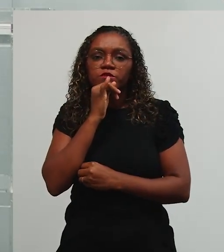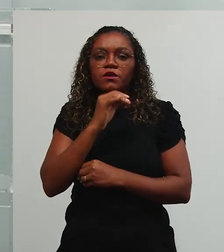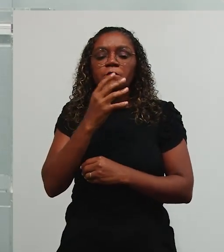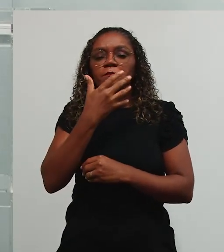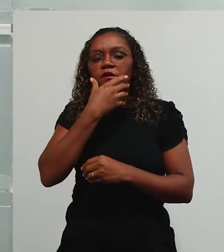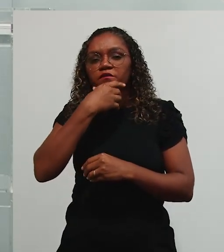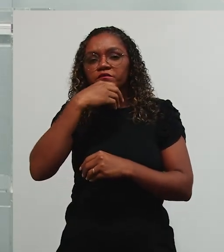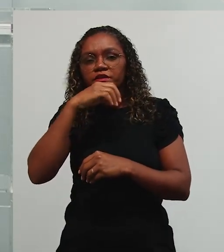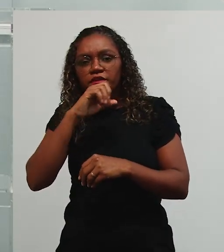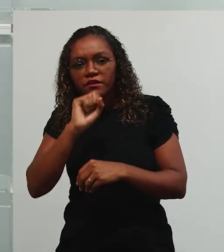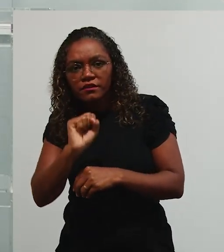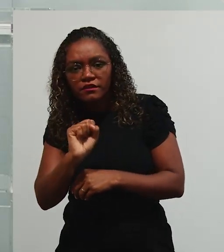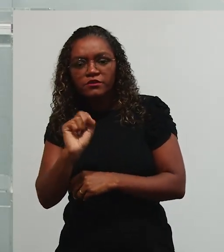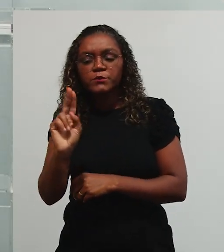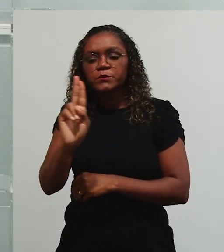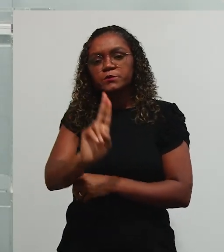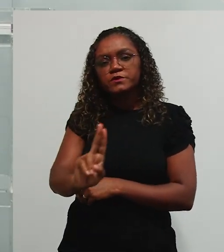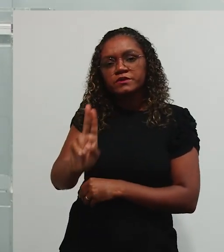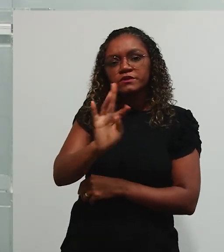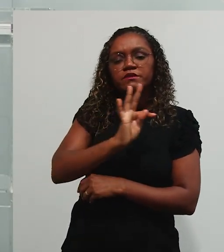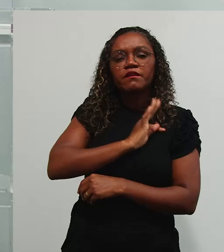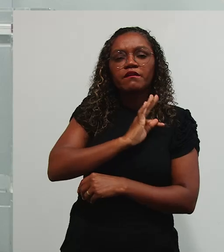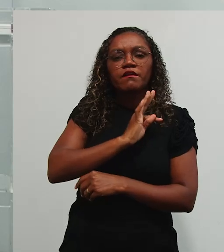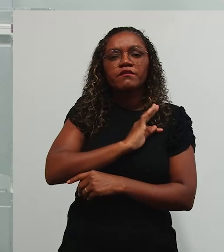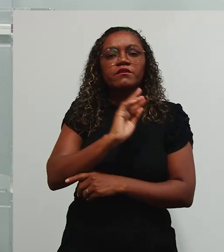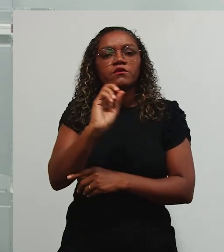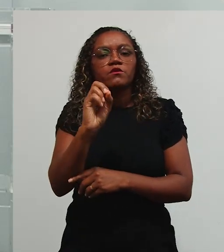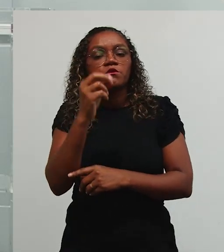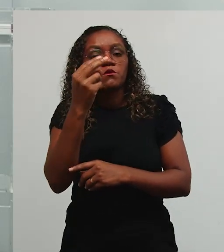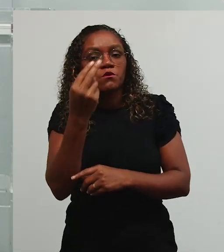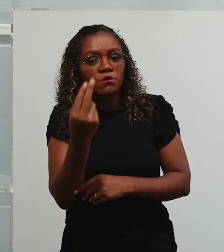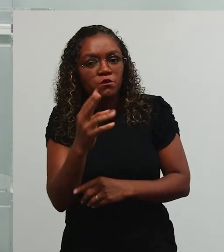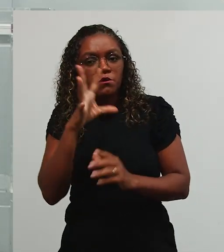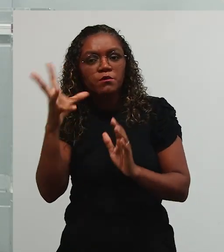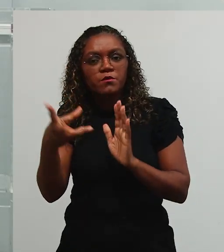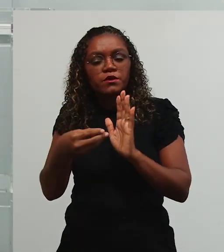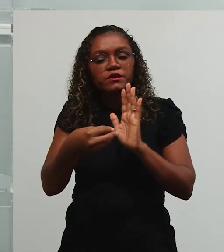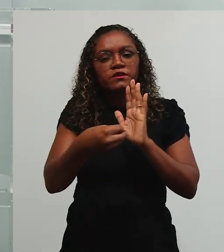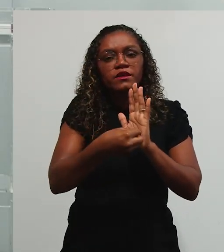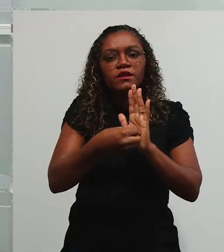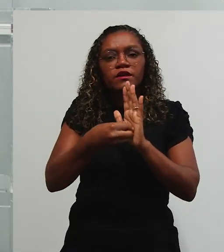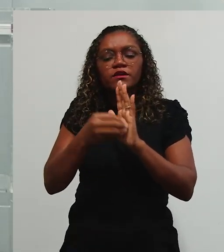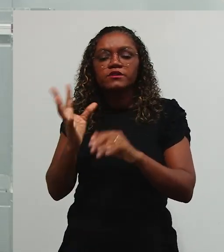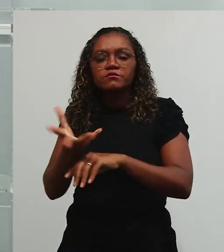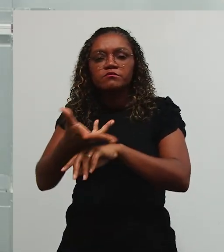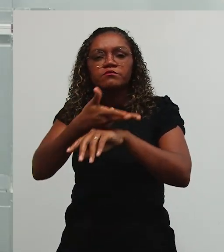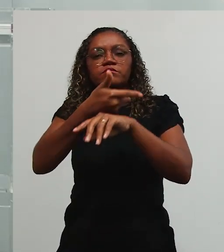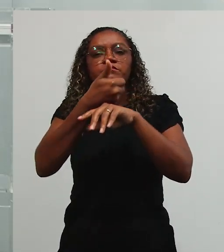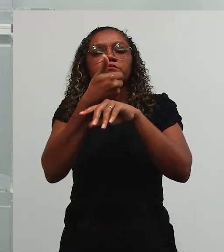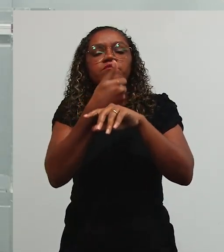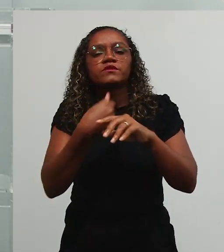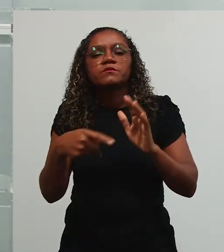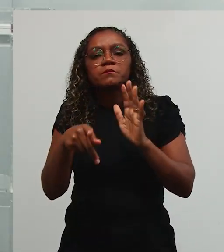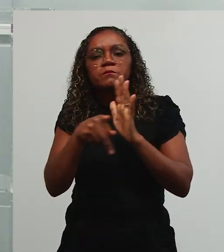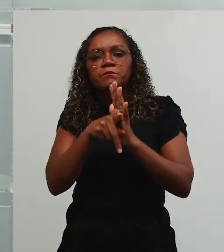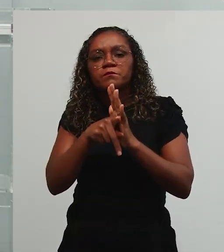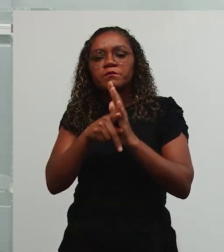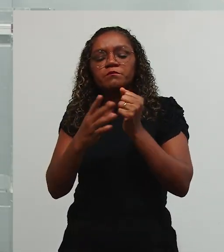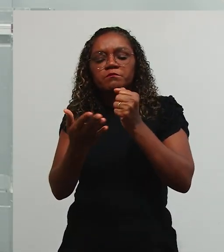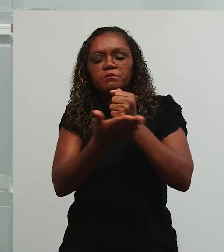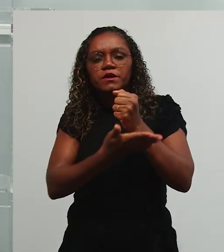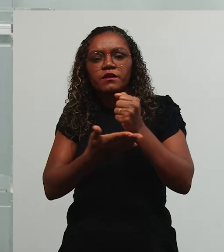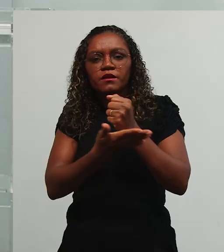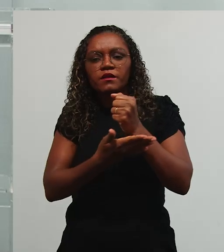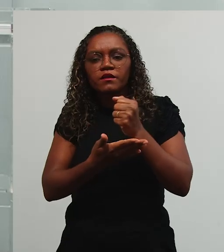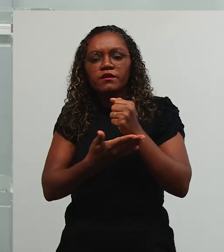né, utilizando a técnica, né, ou uma abordagem qualitativa, de base freiriana,